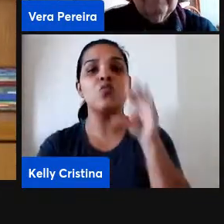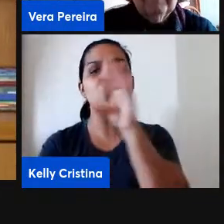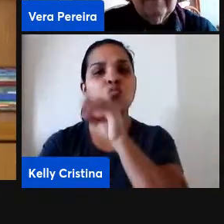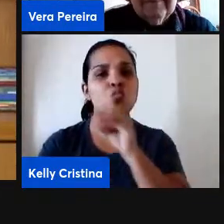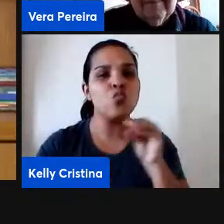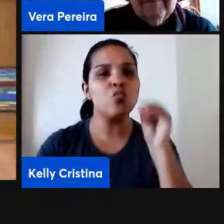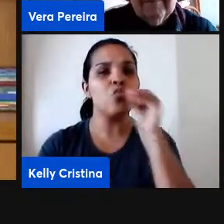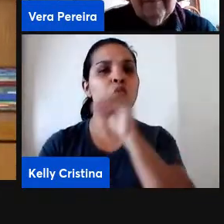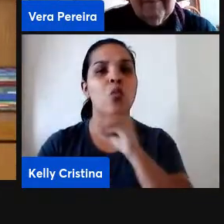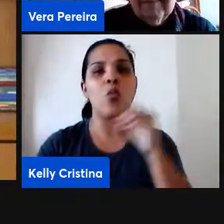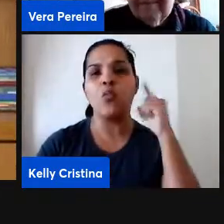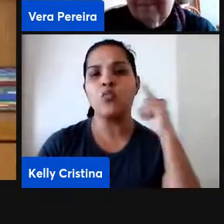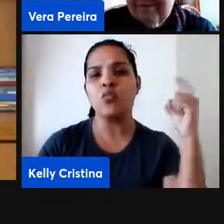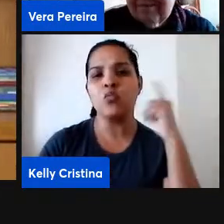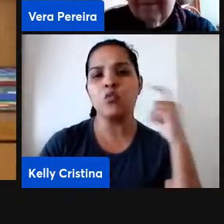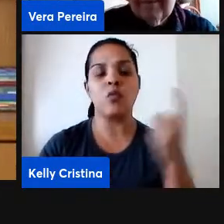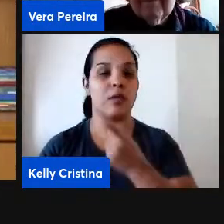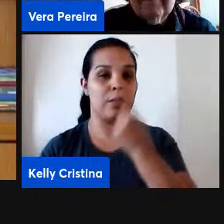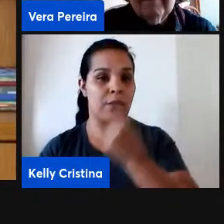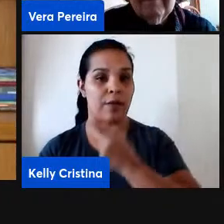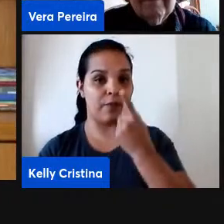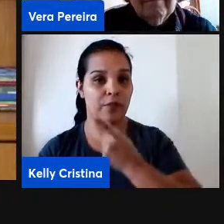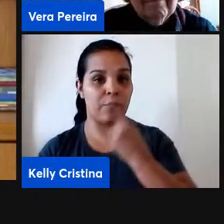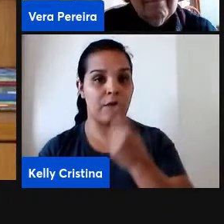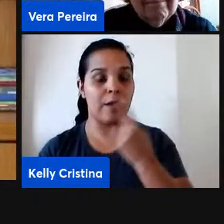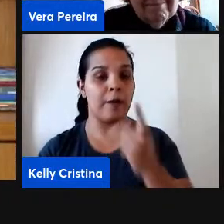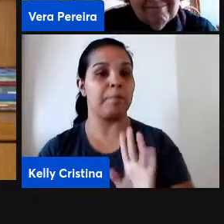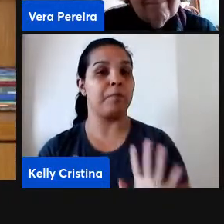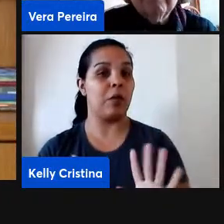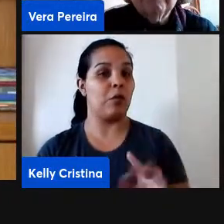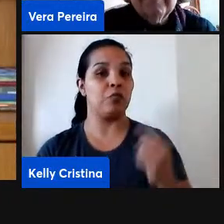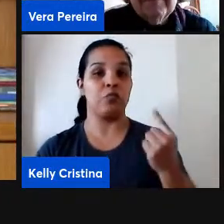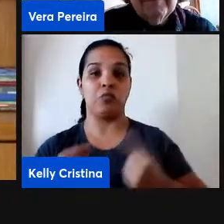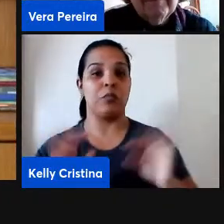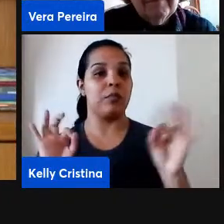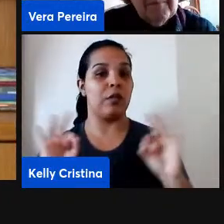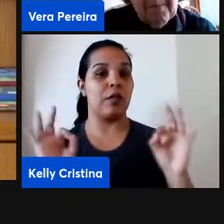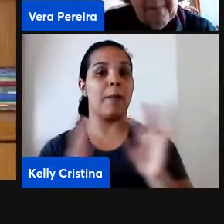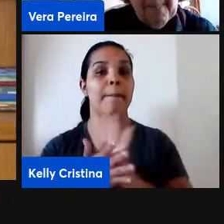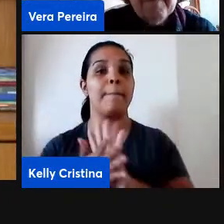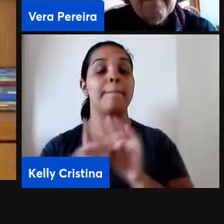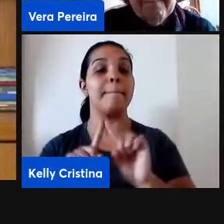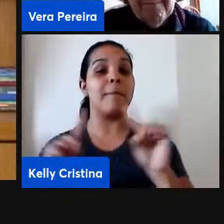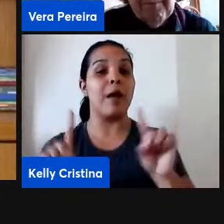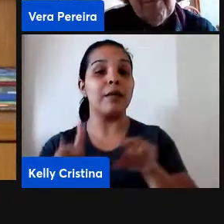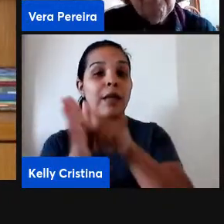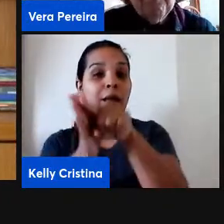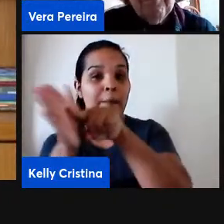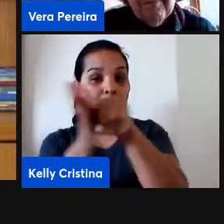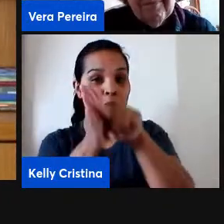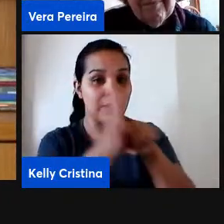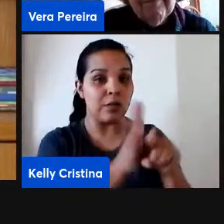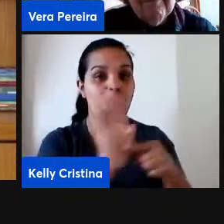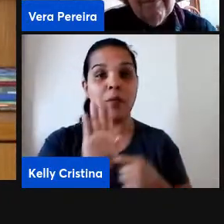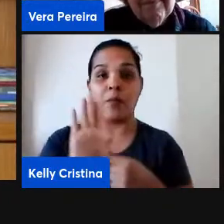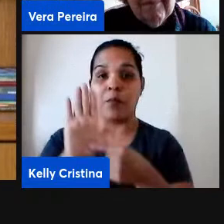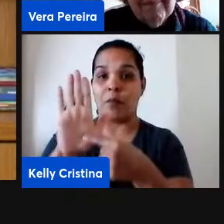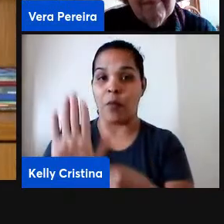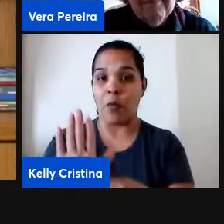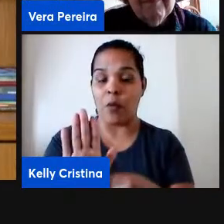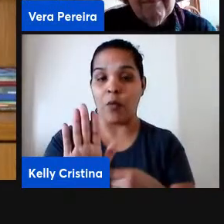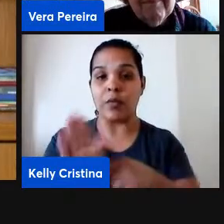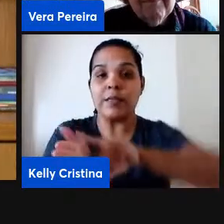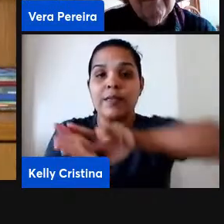Se você fizer isso, eu não vou discutir. Mas a pesquisa está apontando, as